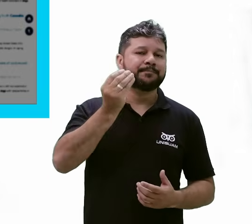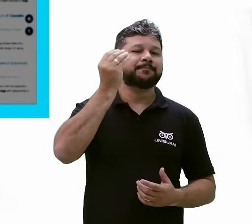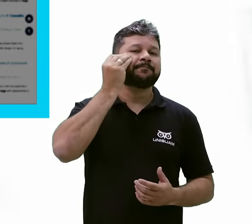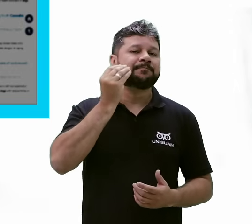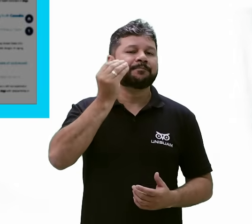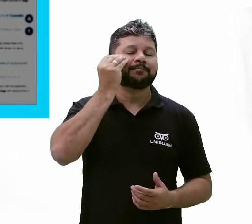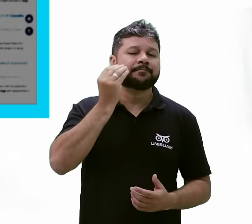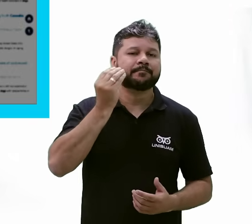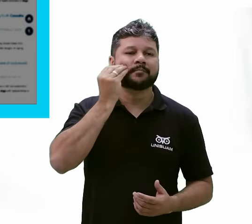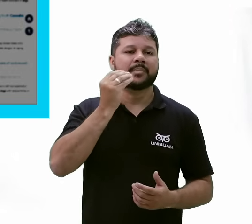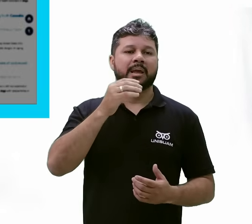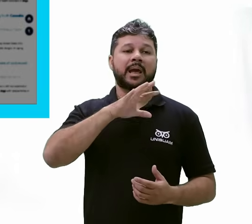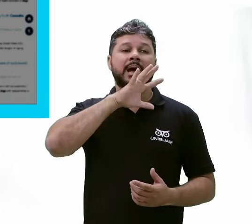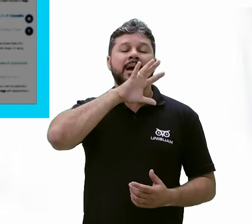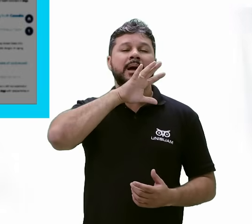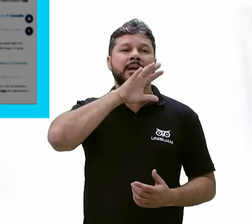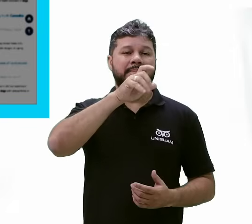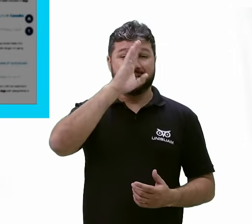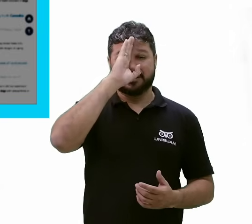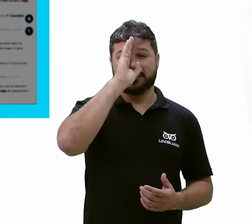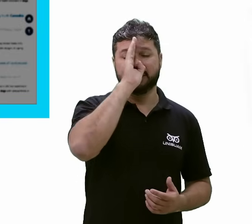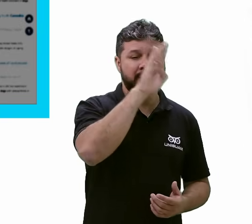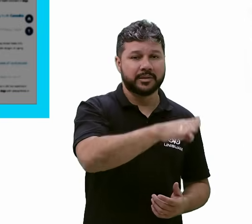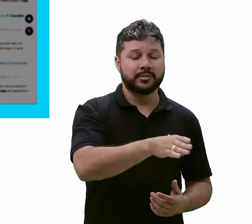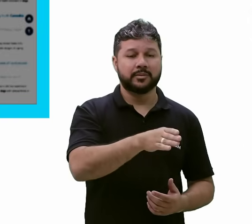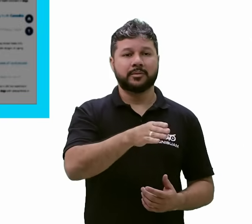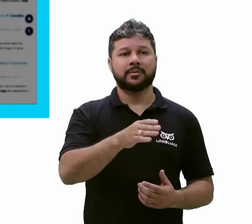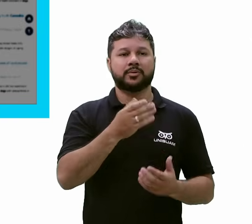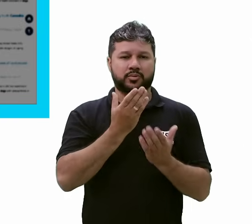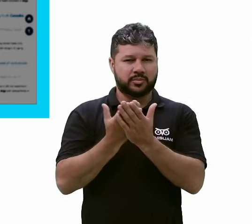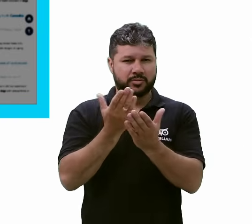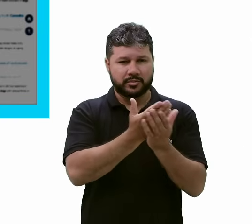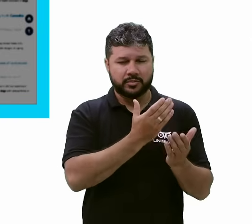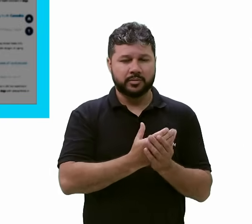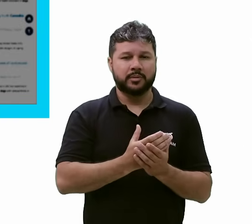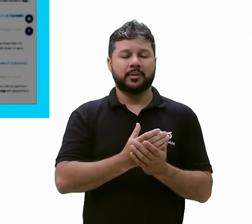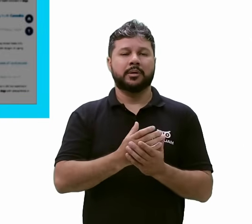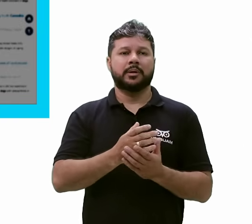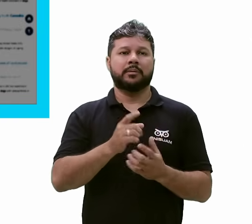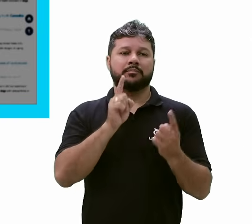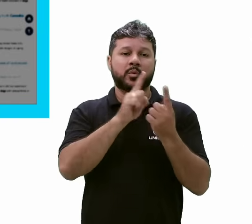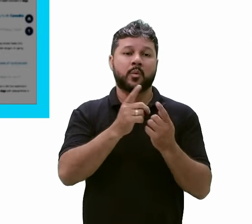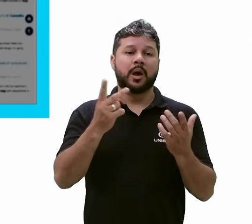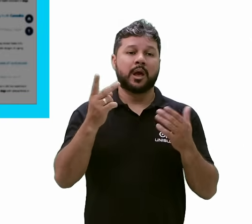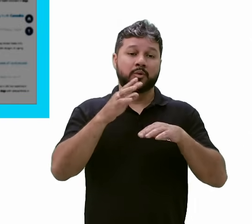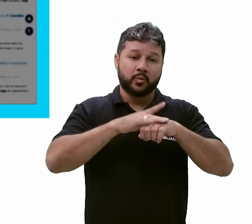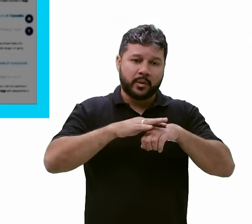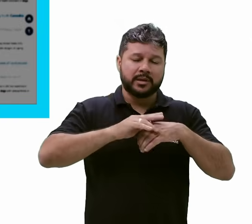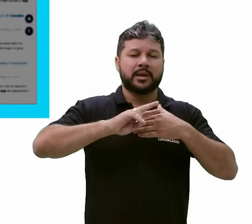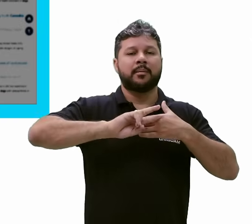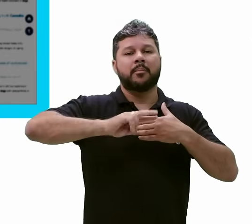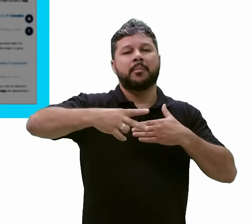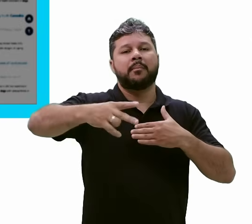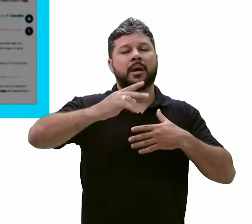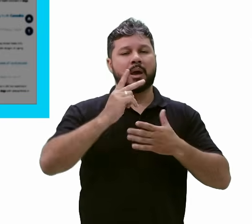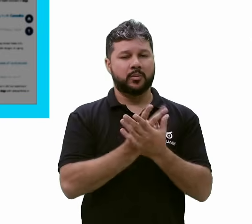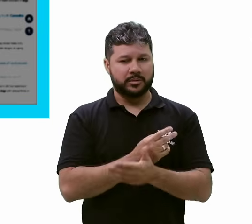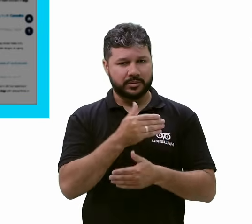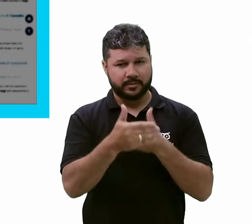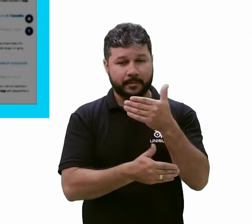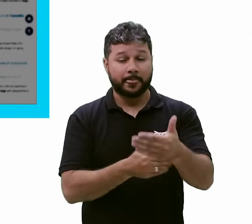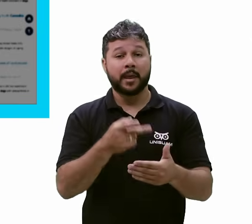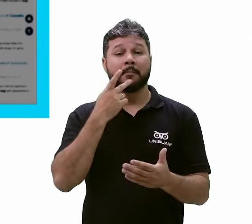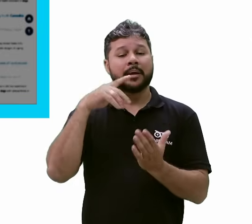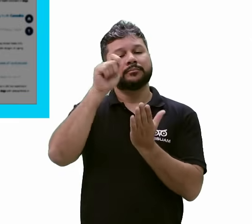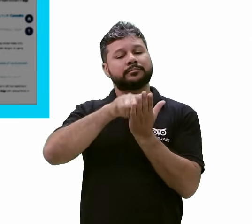experimentos com animais diretos e em estudos clínicos de doença e efeito. Tá? Mas o relato clínico